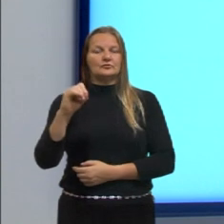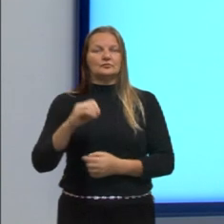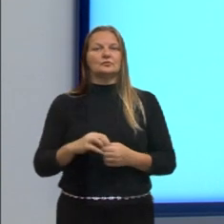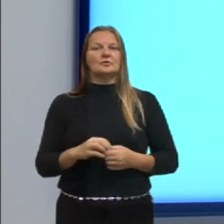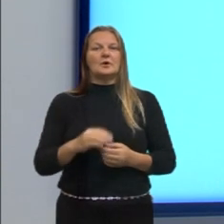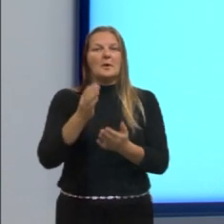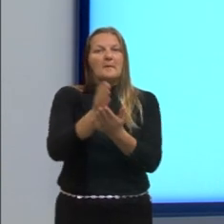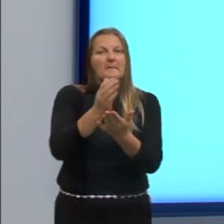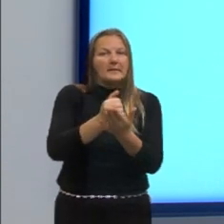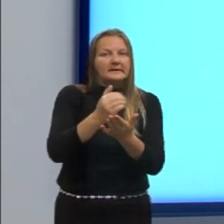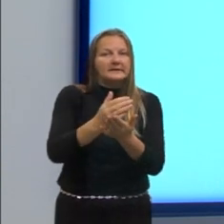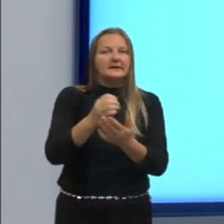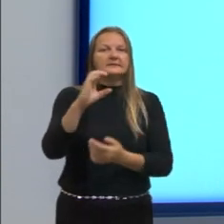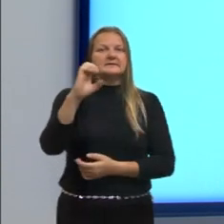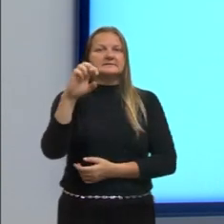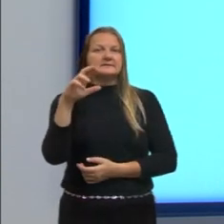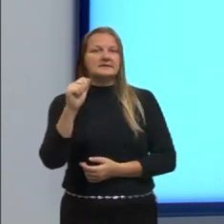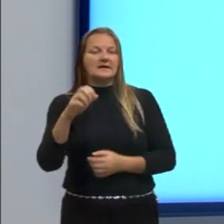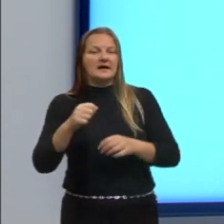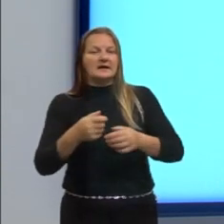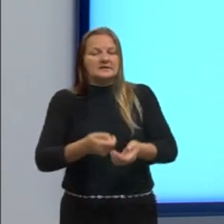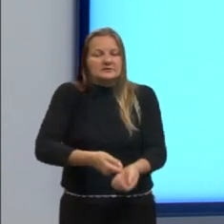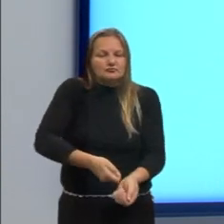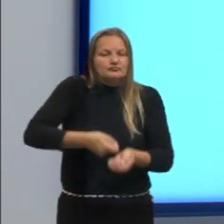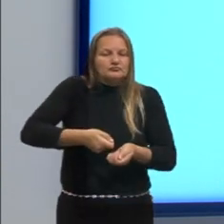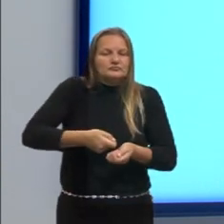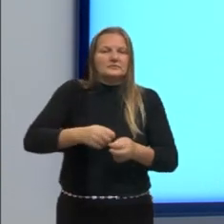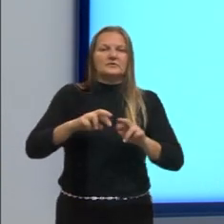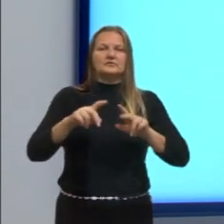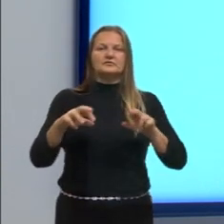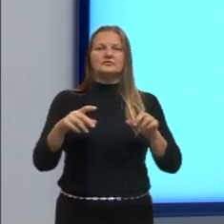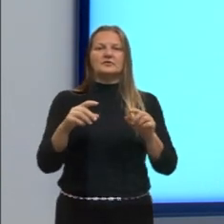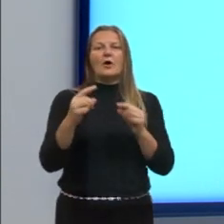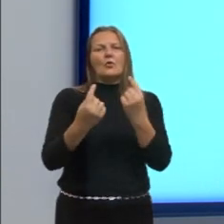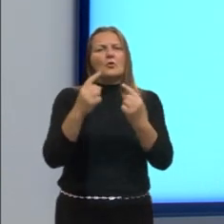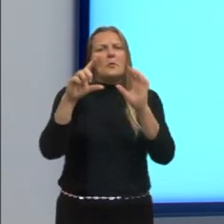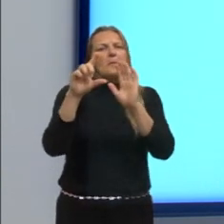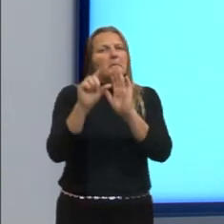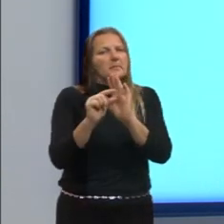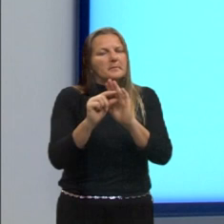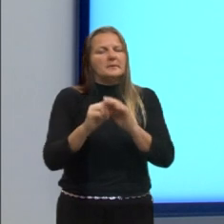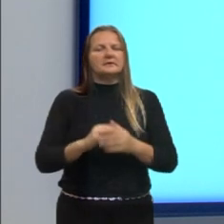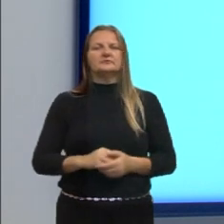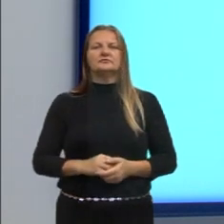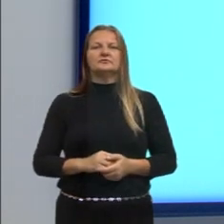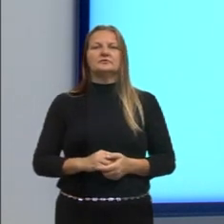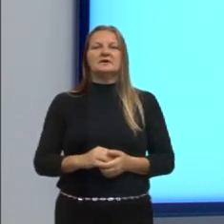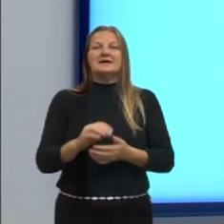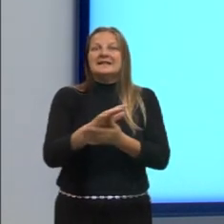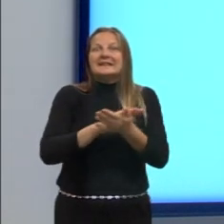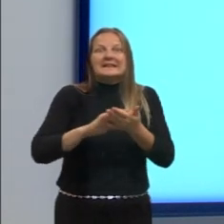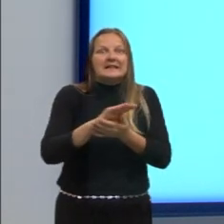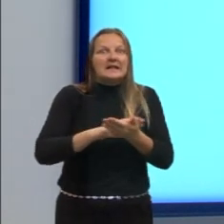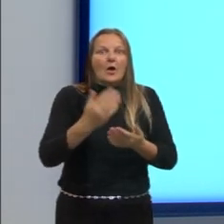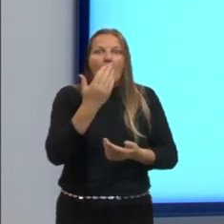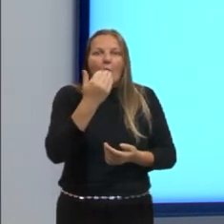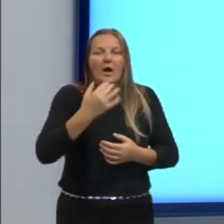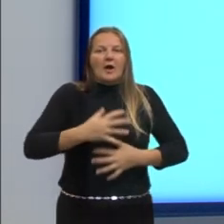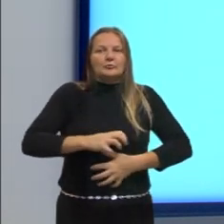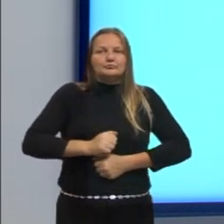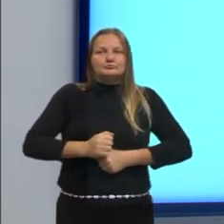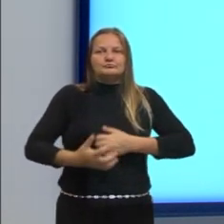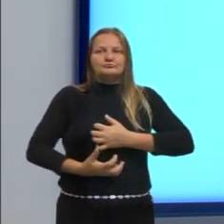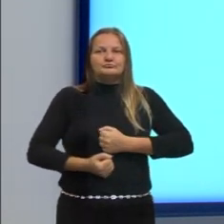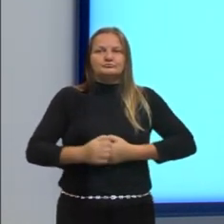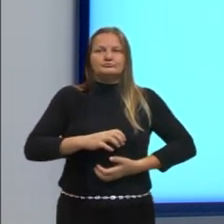nas batatas nas raízes em alguns vegetais em menores quantidades os não digeríveis eu posso ter os